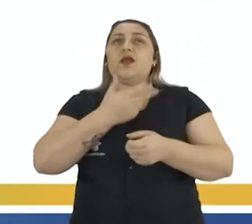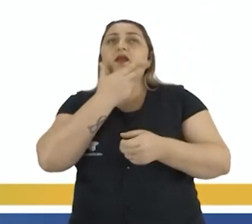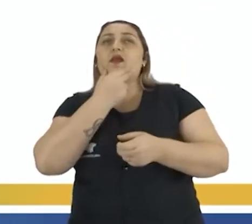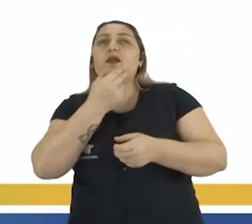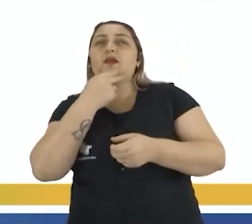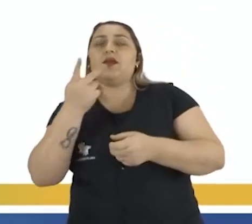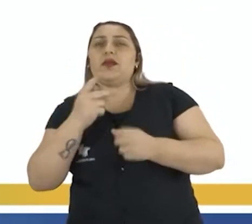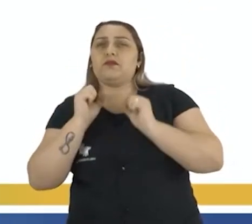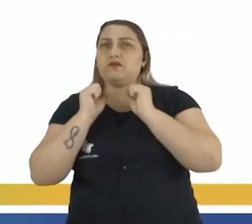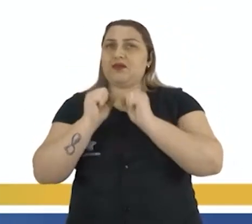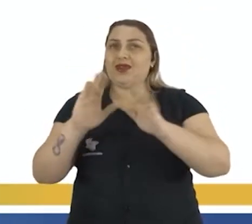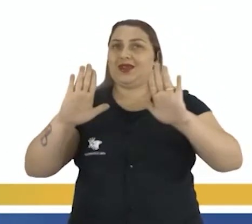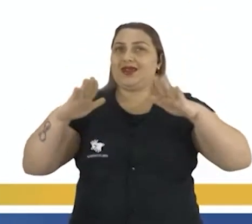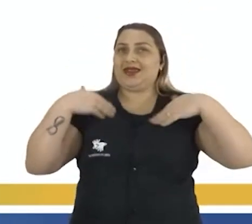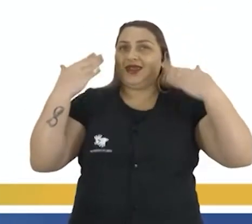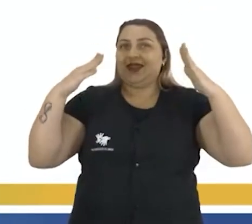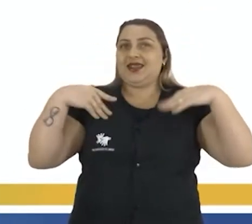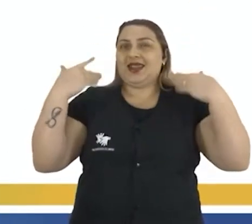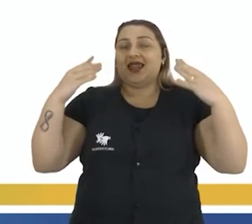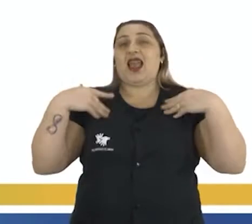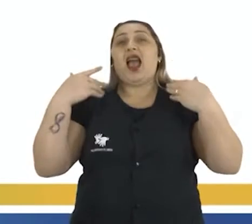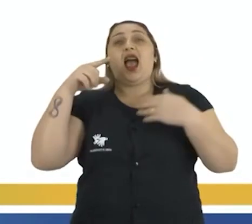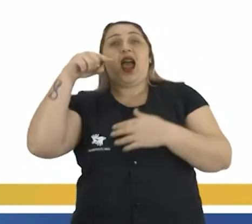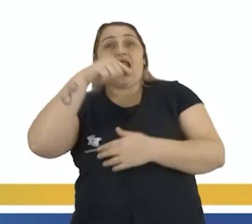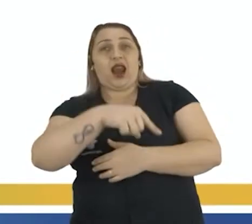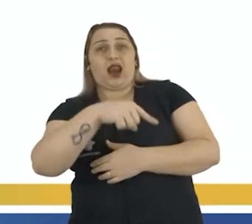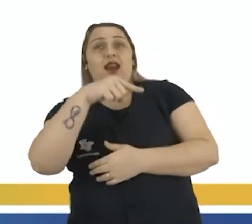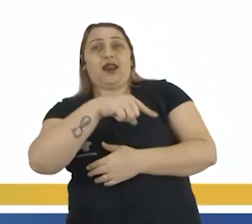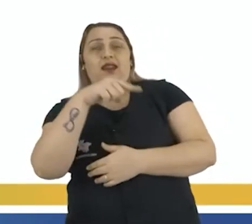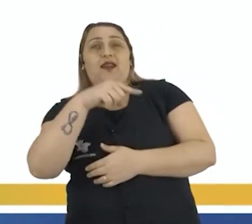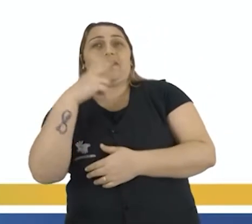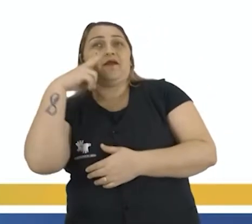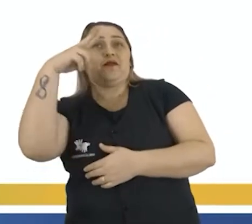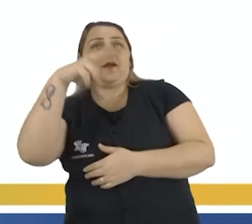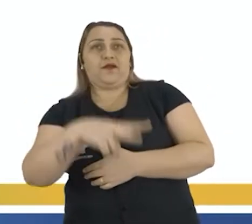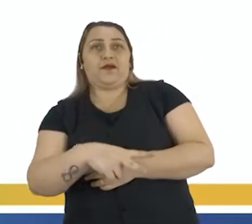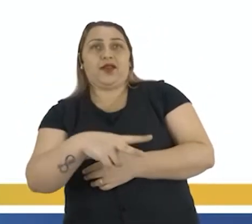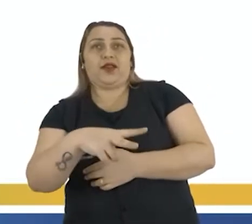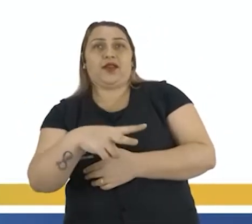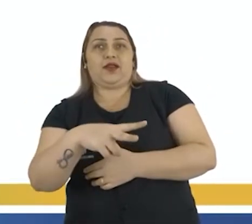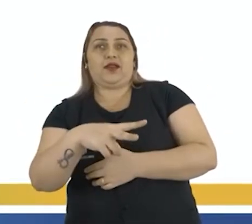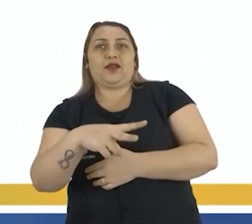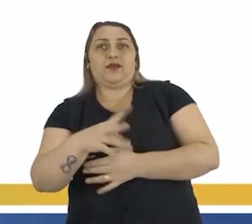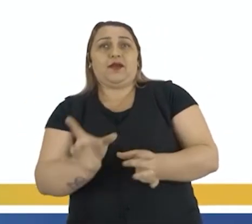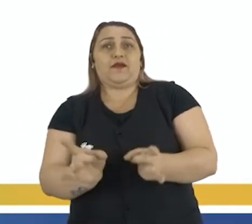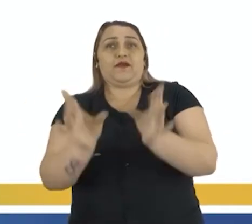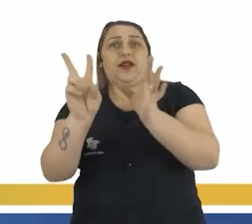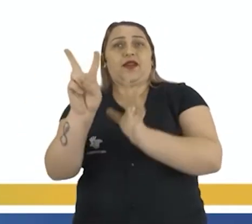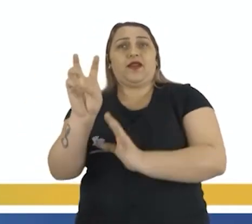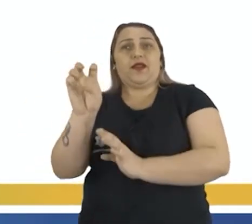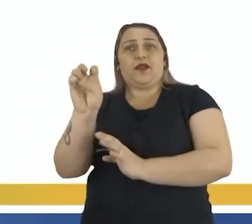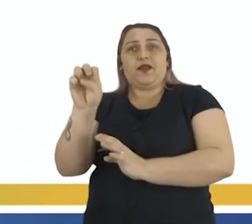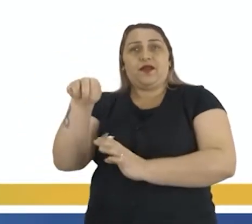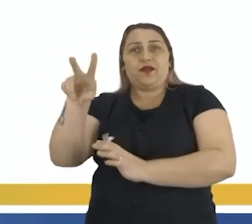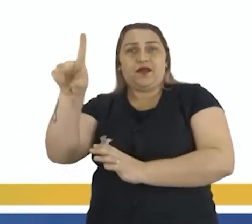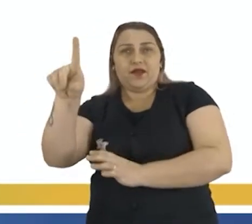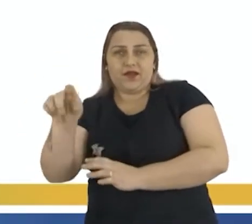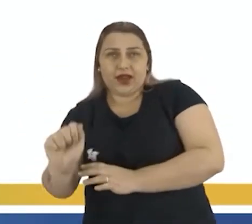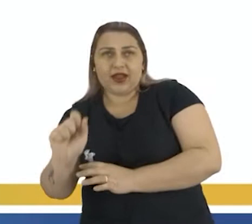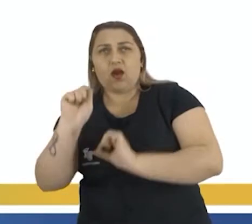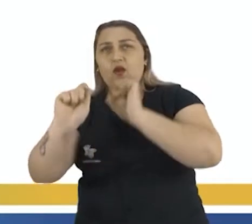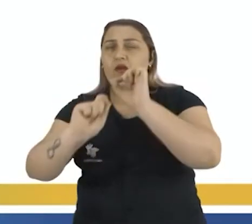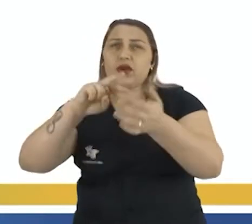disse: pode alegrar-se, senhor, que ali adiante vejo uma venda. Observe que